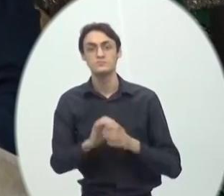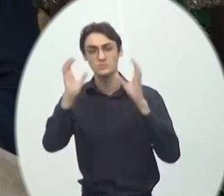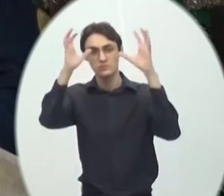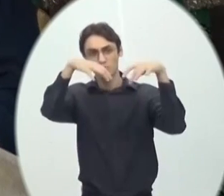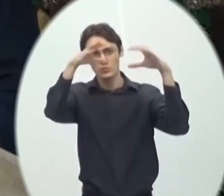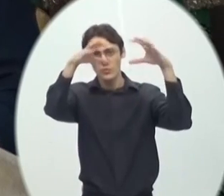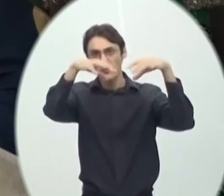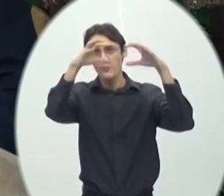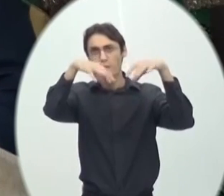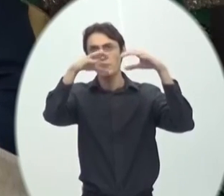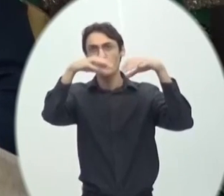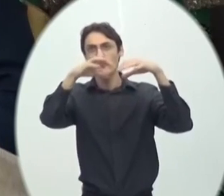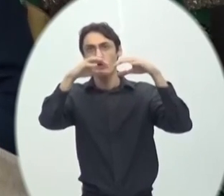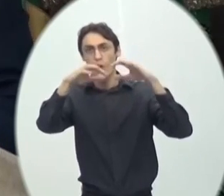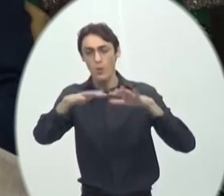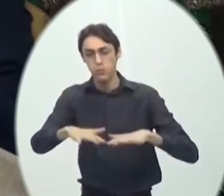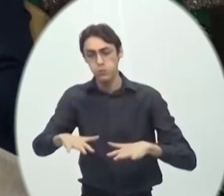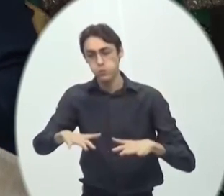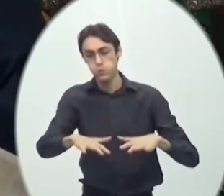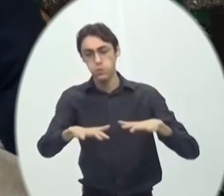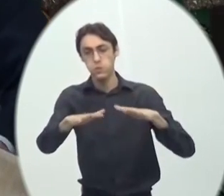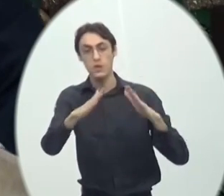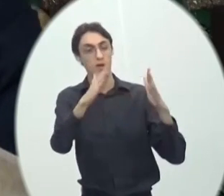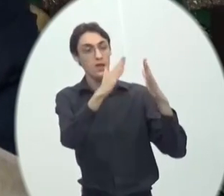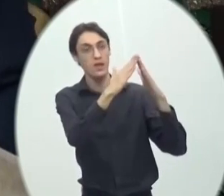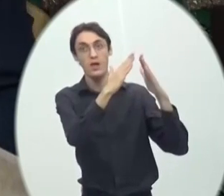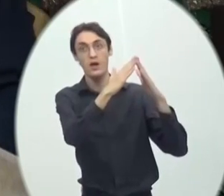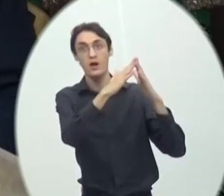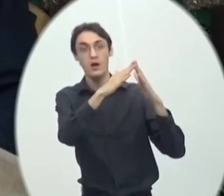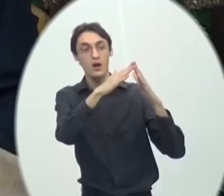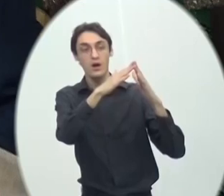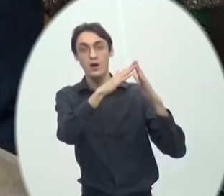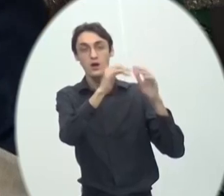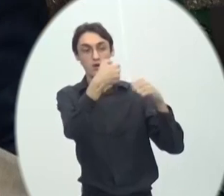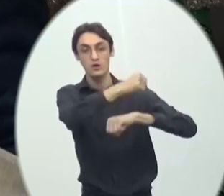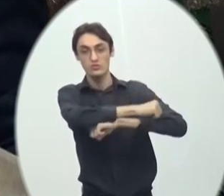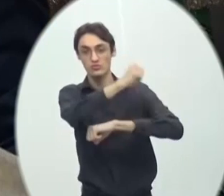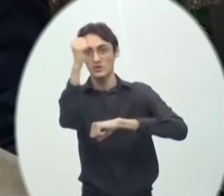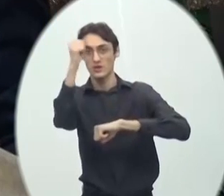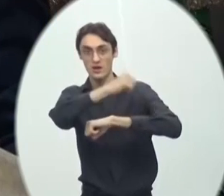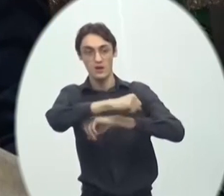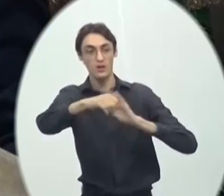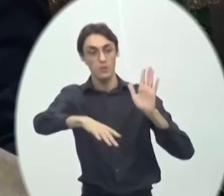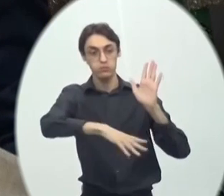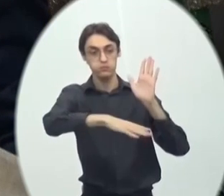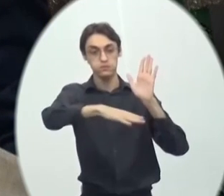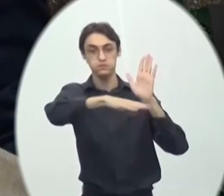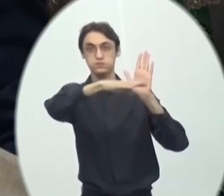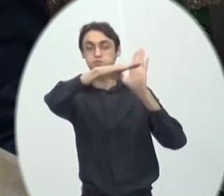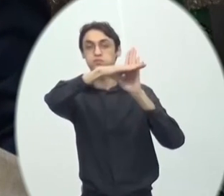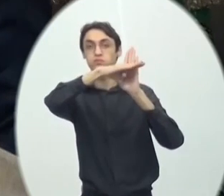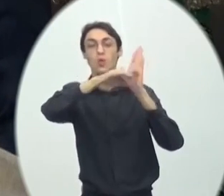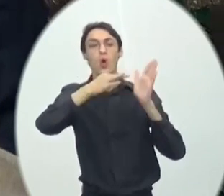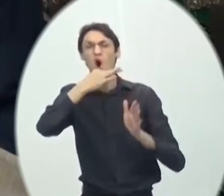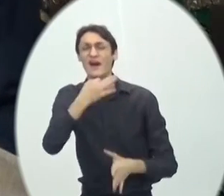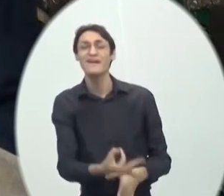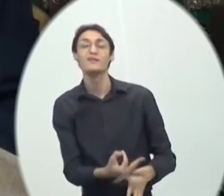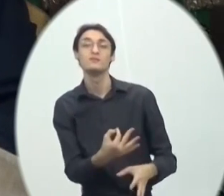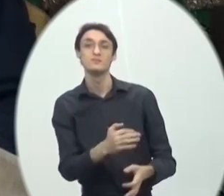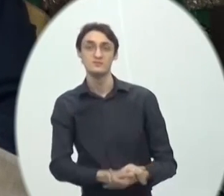qualquer cheia, as casas vão pela janela de água, enche demais. É horrível, né? Eu também já